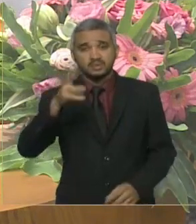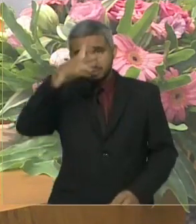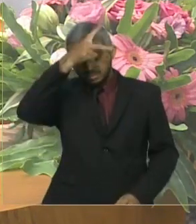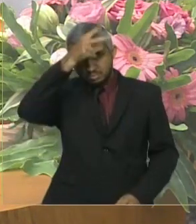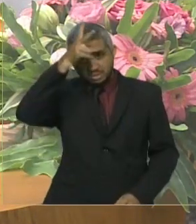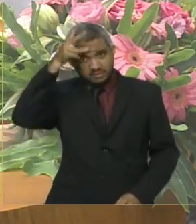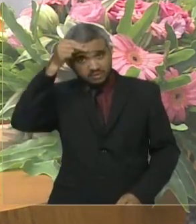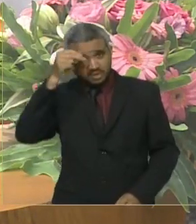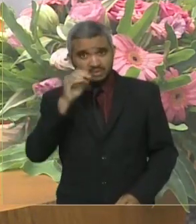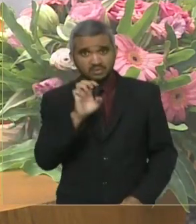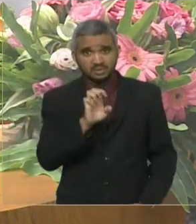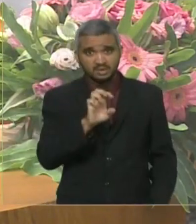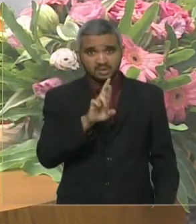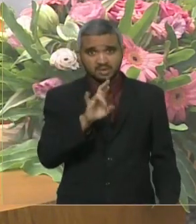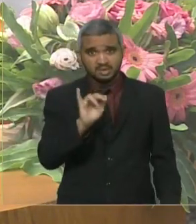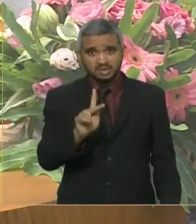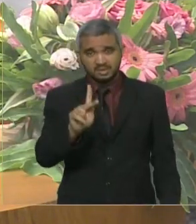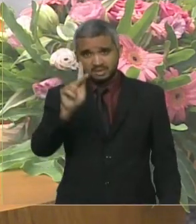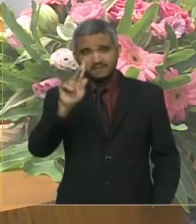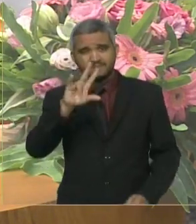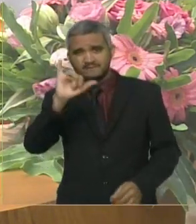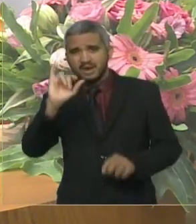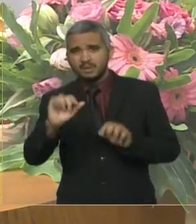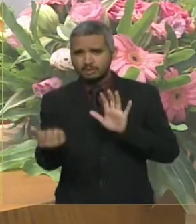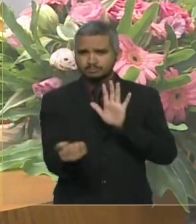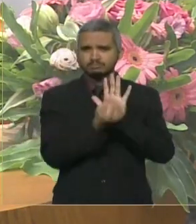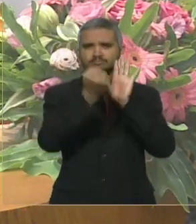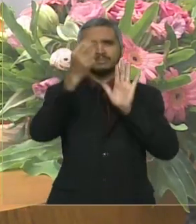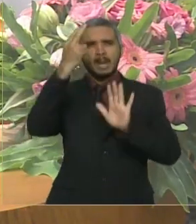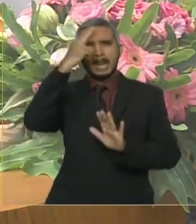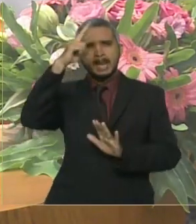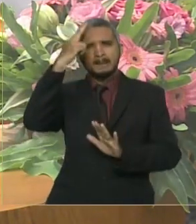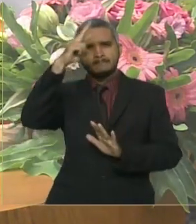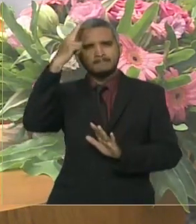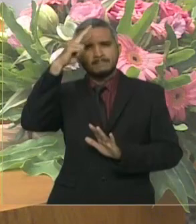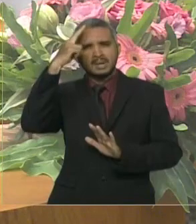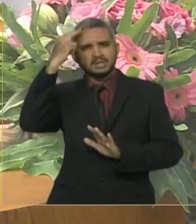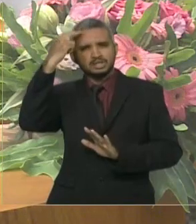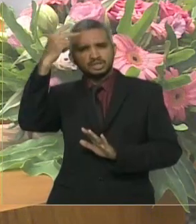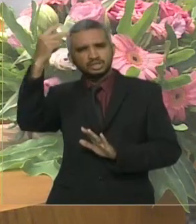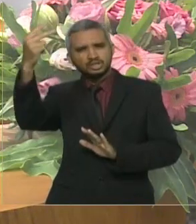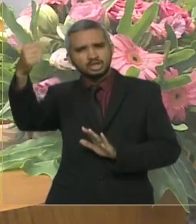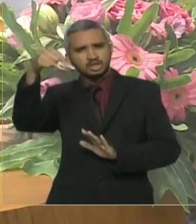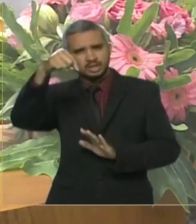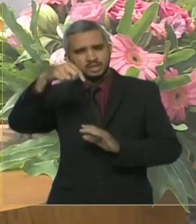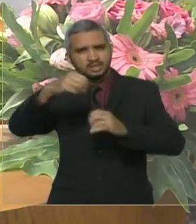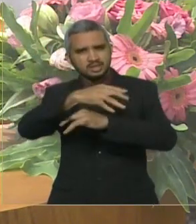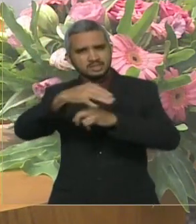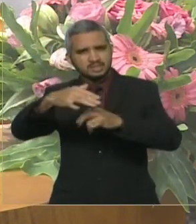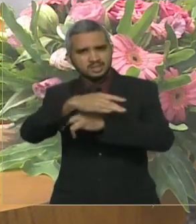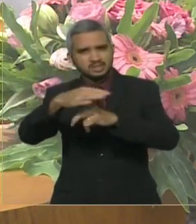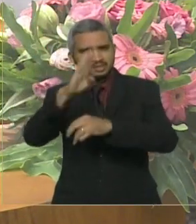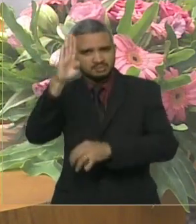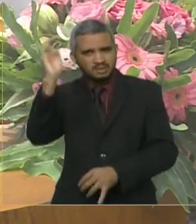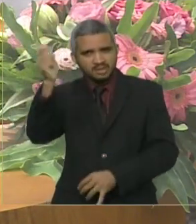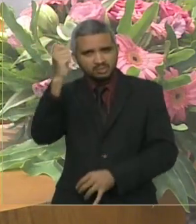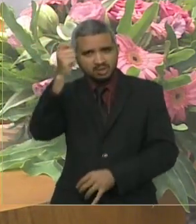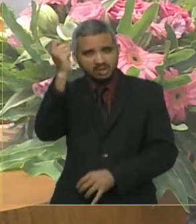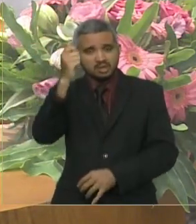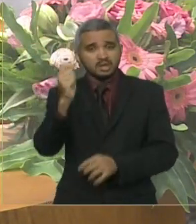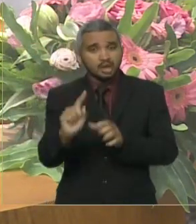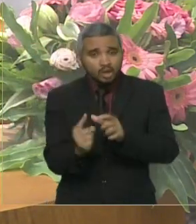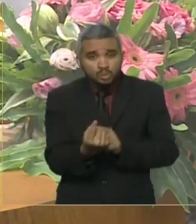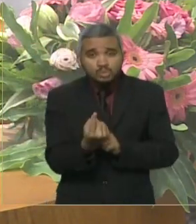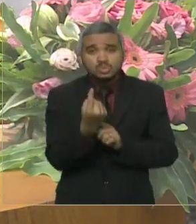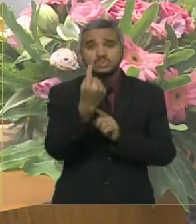na história do município de Barra do Corda, o único prefeito que asfaltou povoado no município de